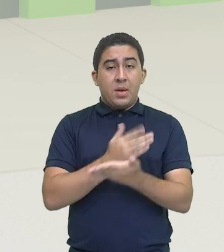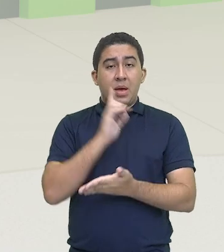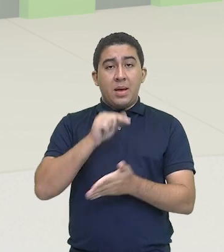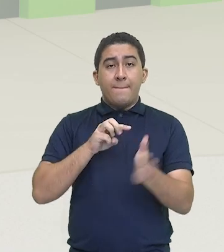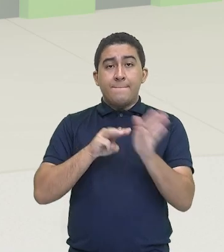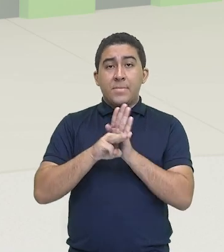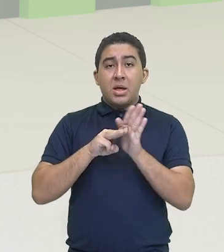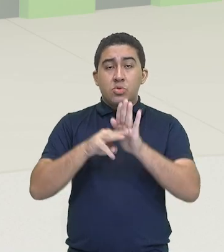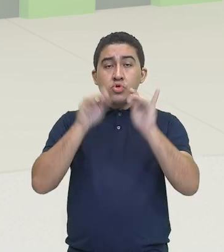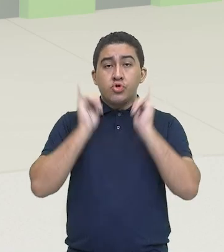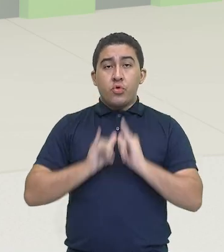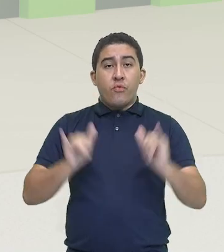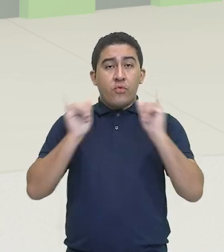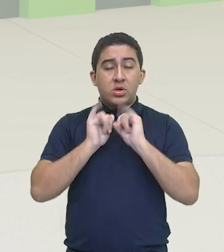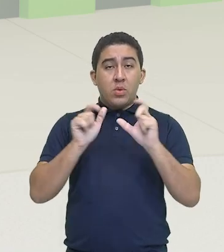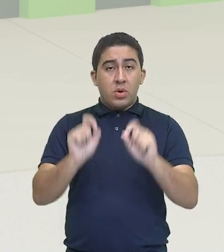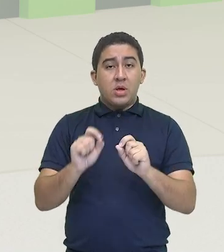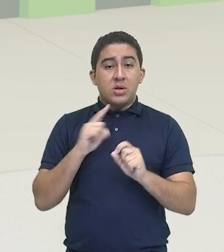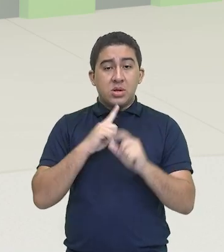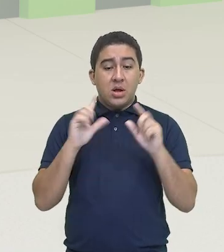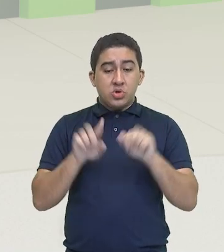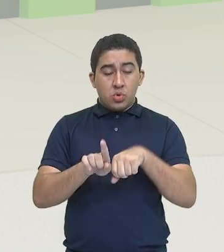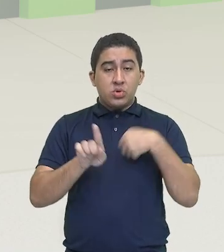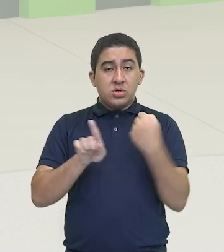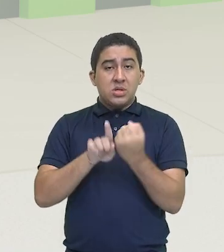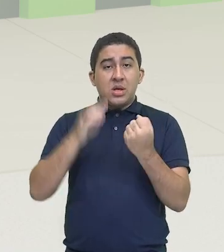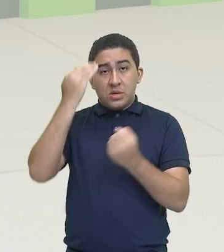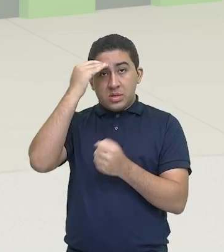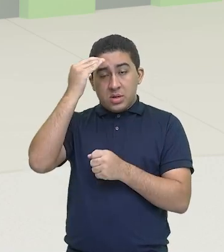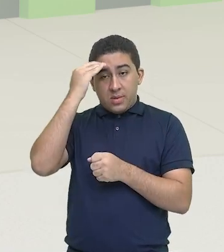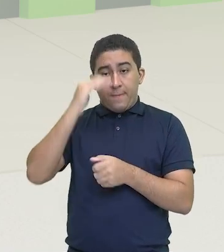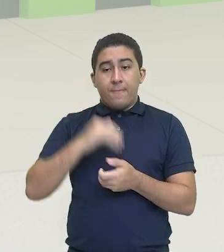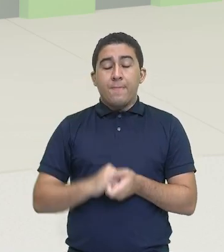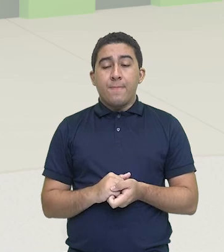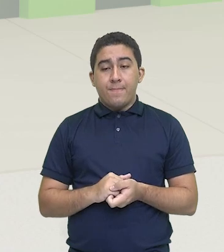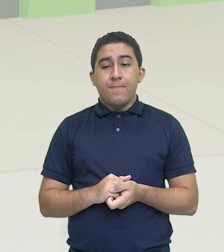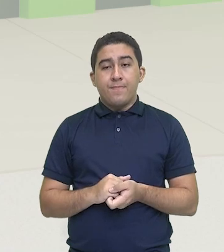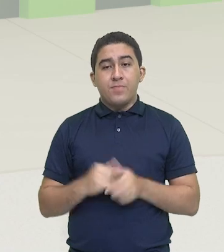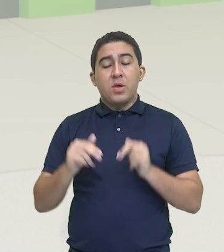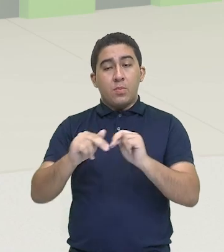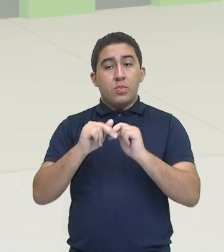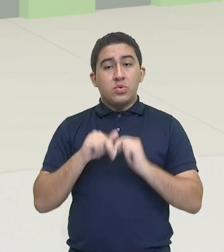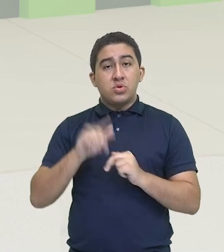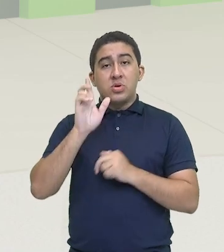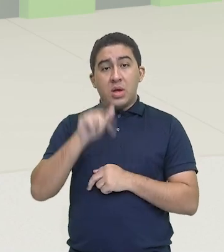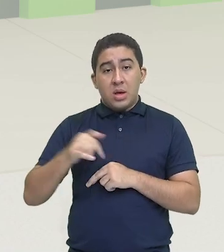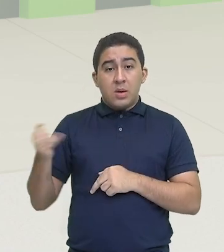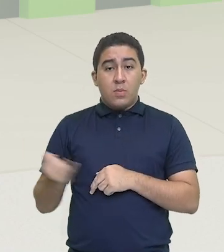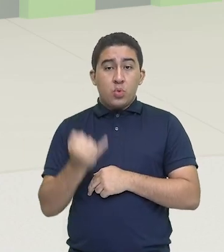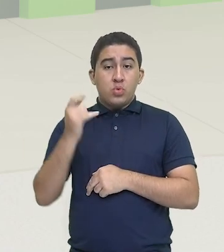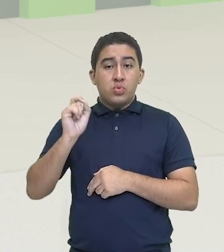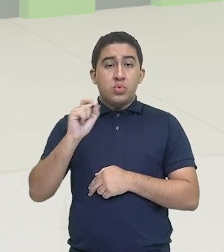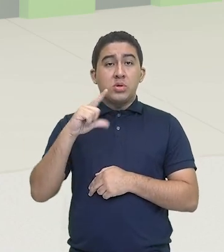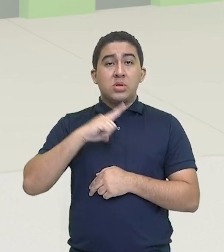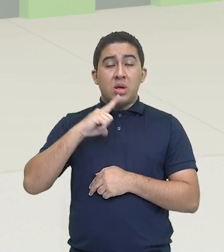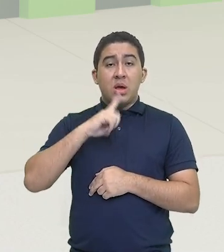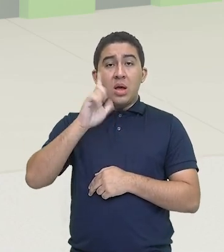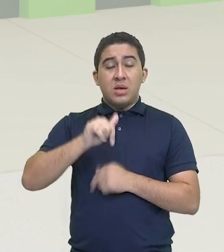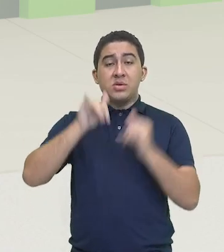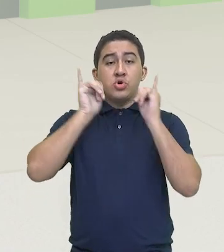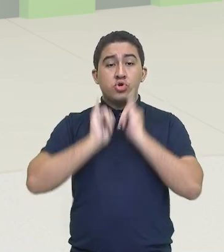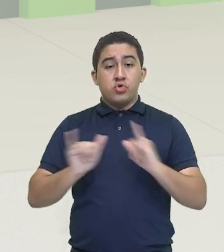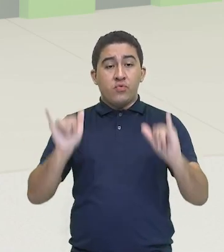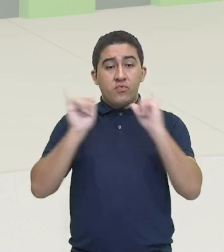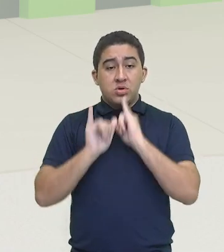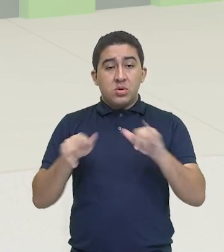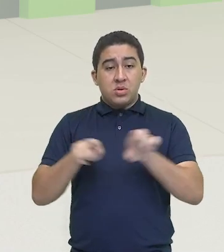de divulgação para a sociedade. E é por isso que é muito importante ter essa